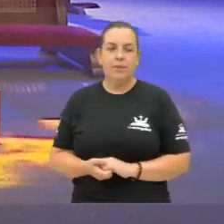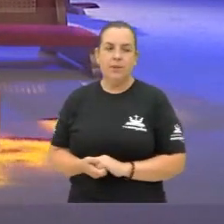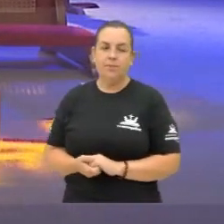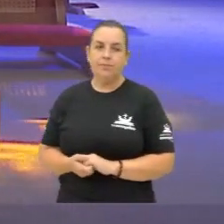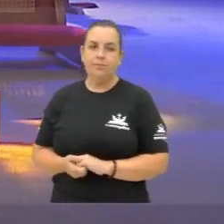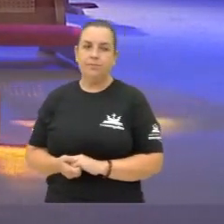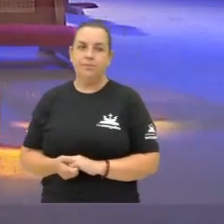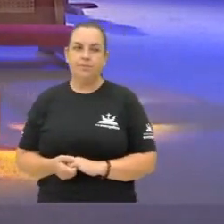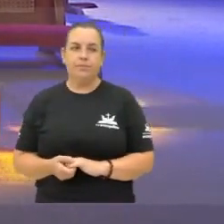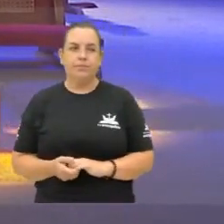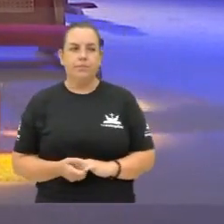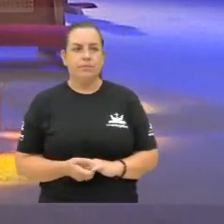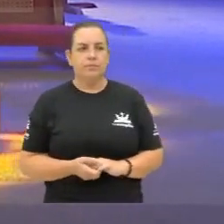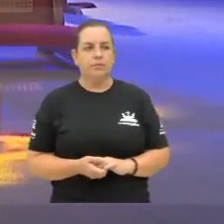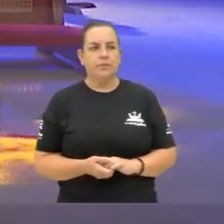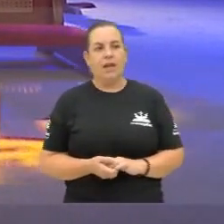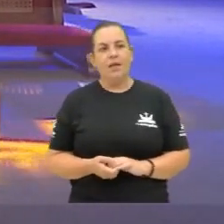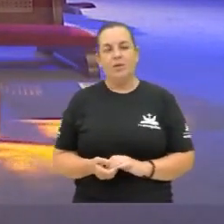Cante.